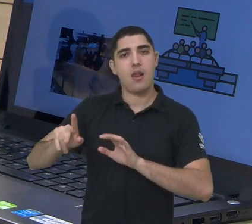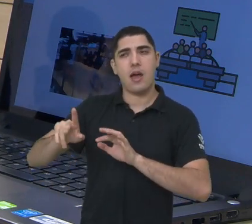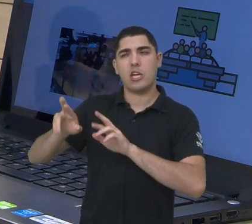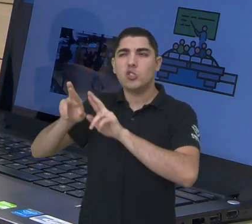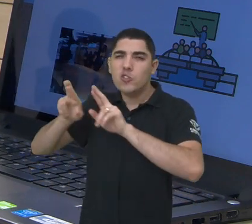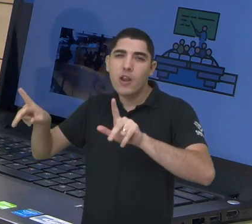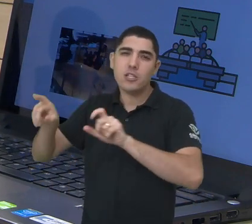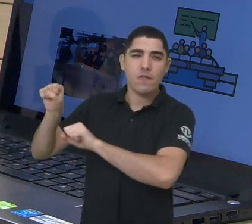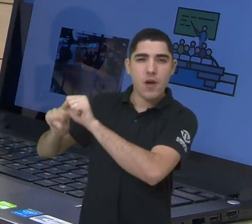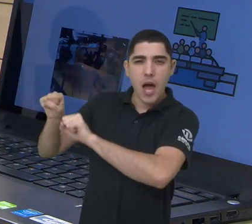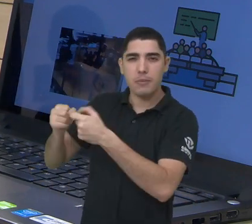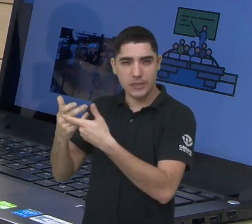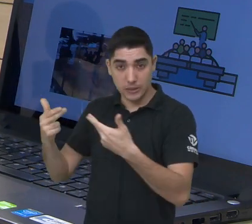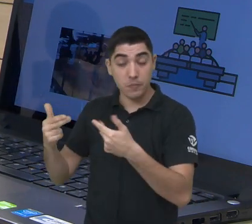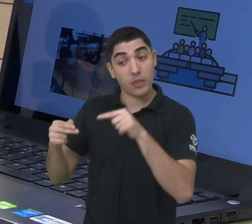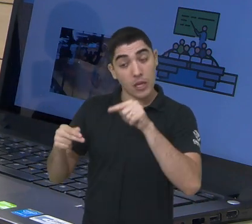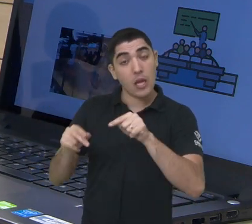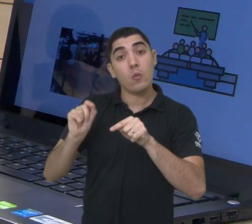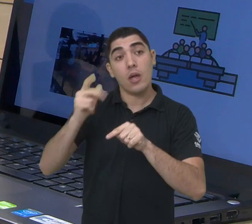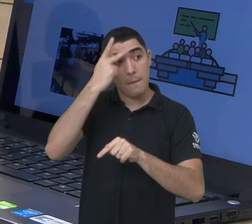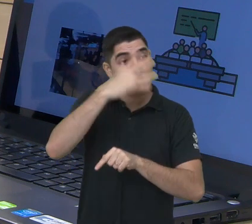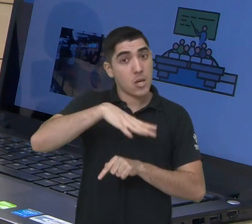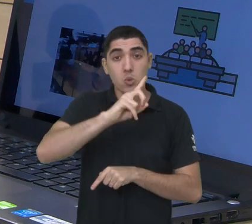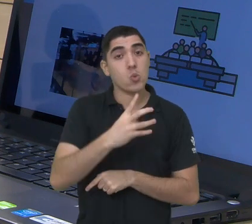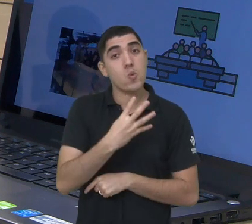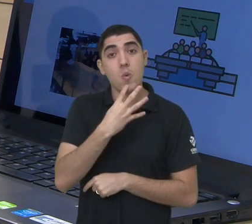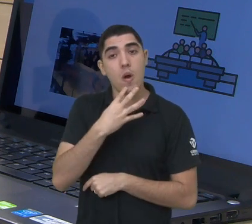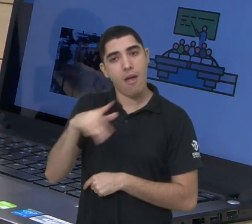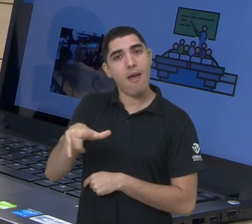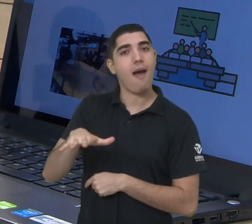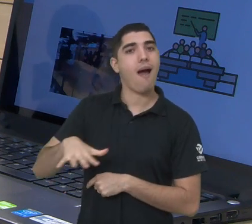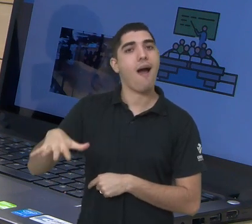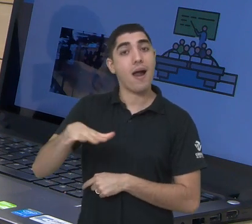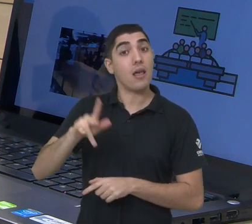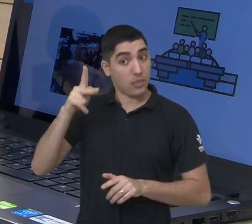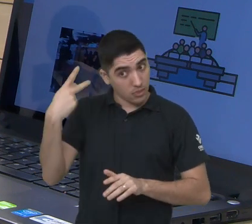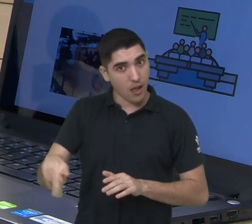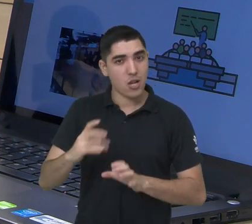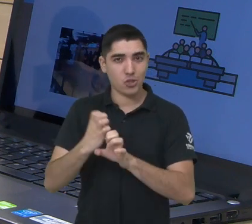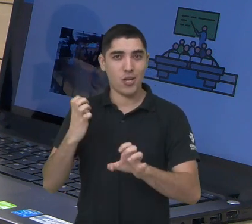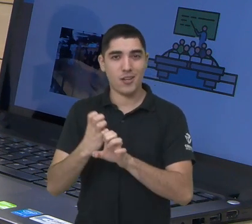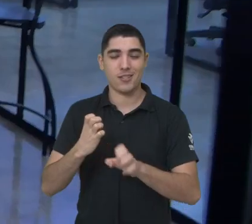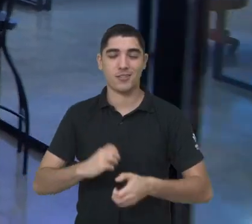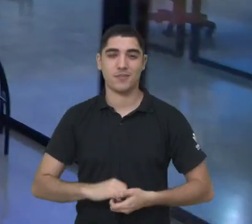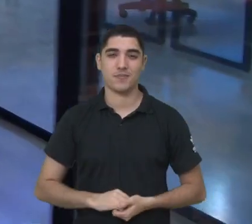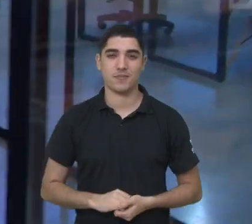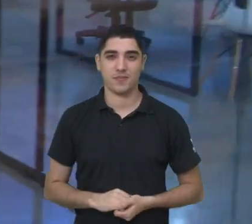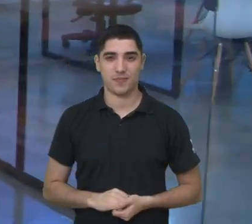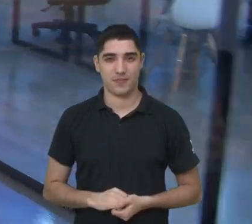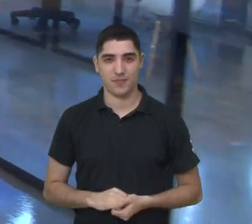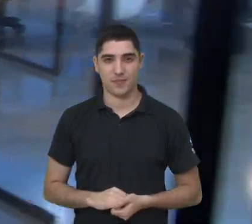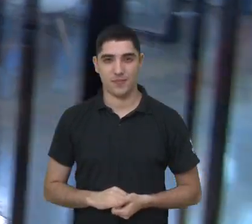enfim. É uma vertente que até muitas pessoas nem sabem que existem dentro da própria engenharia.